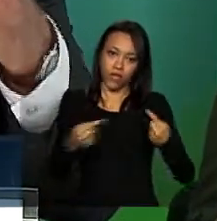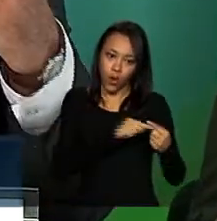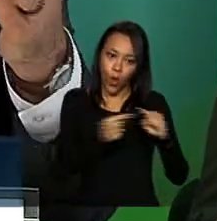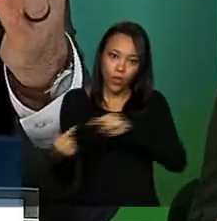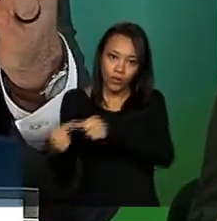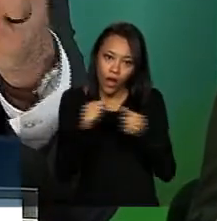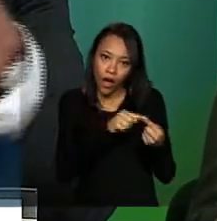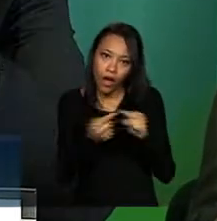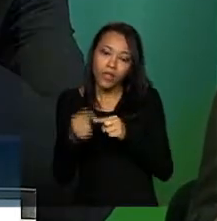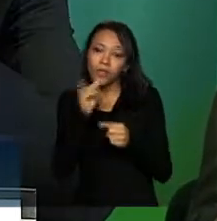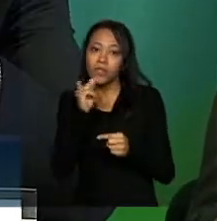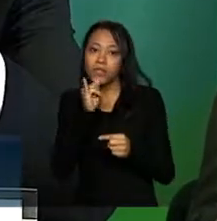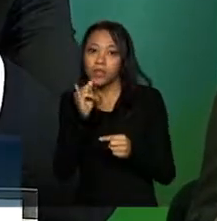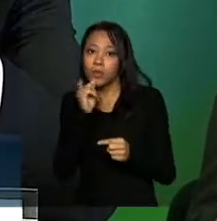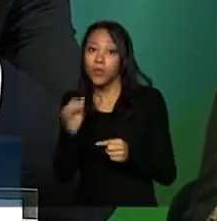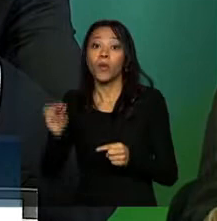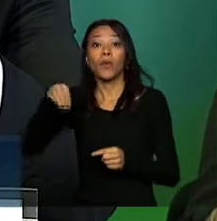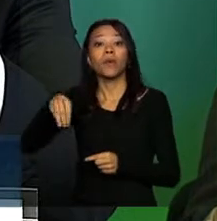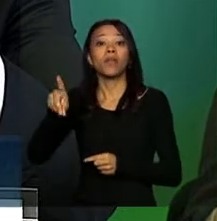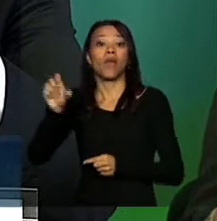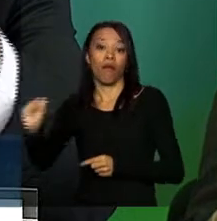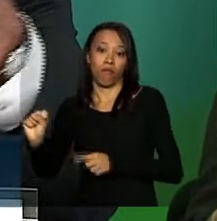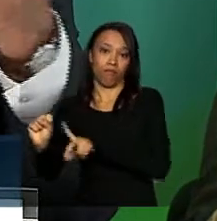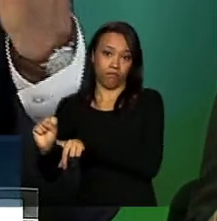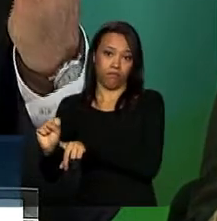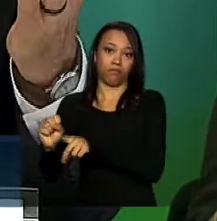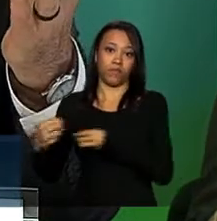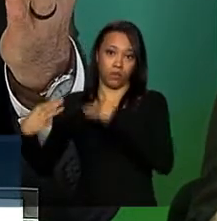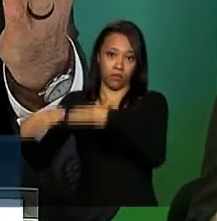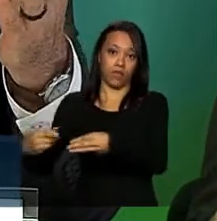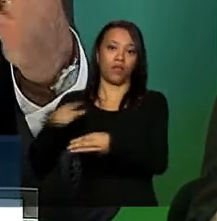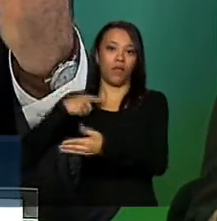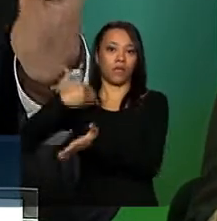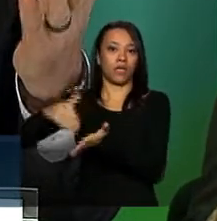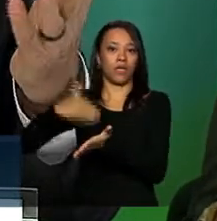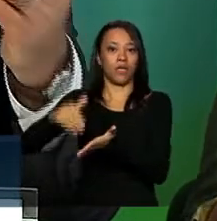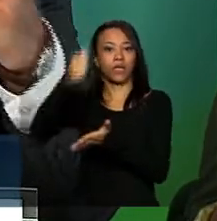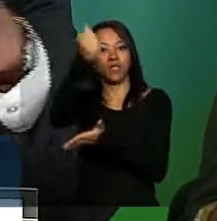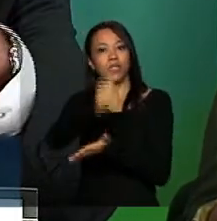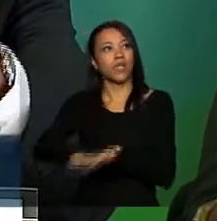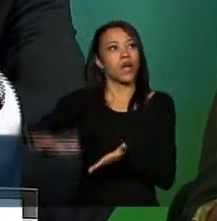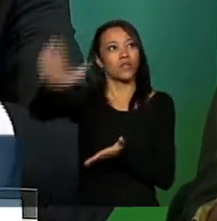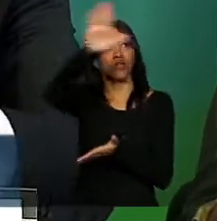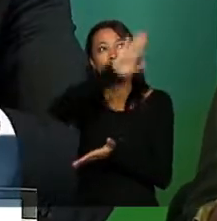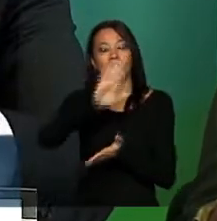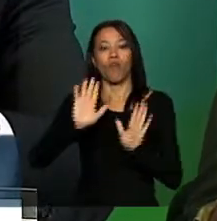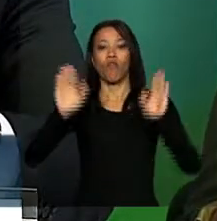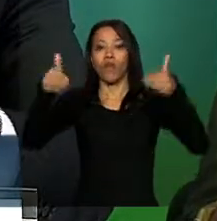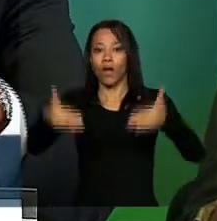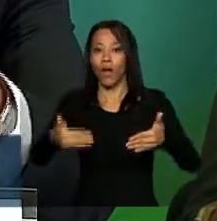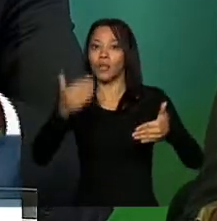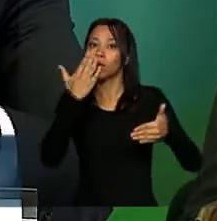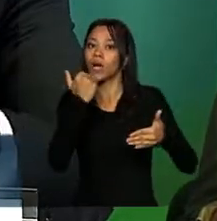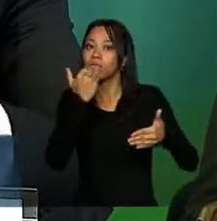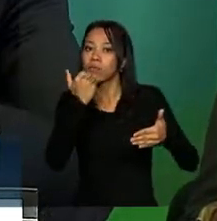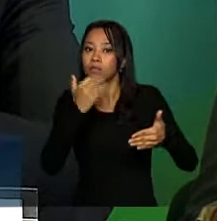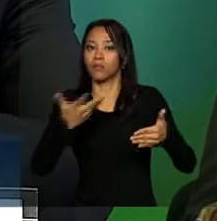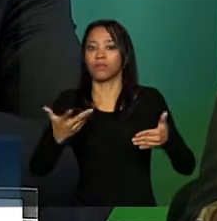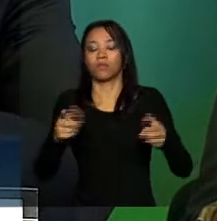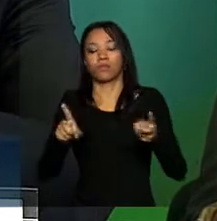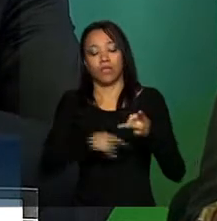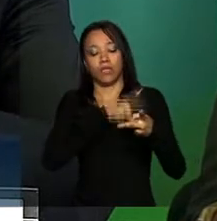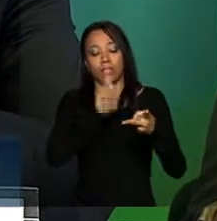por exemplo, do Ministério do Desenvolvimento Social e Combate à Fome, que tem uma Secretaria Nacional de Segurança Alimentar, né? O próprio